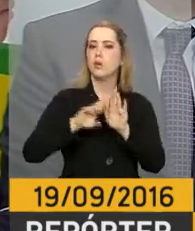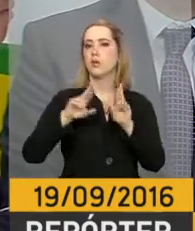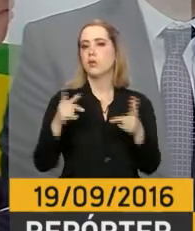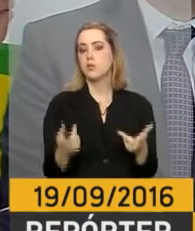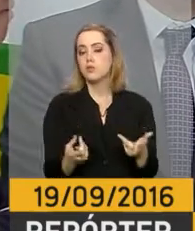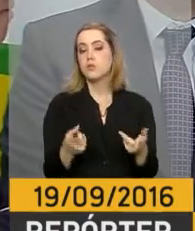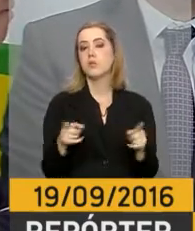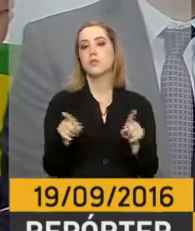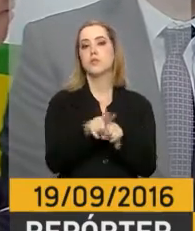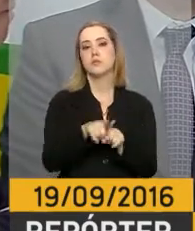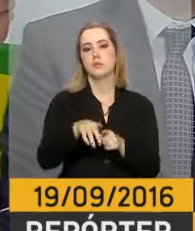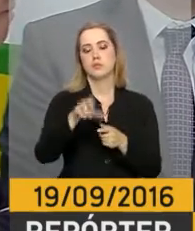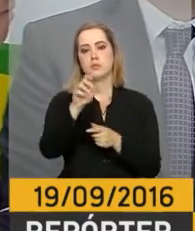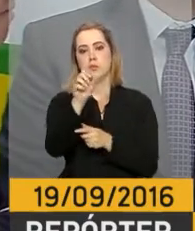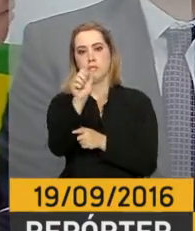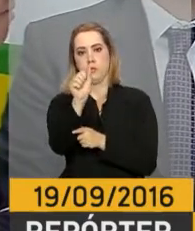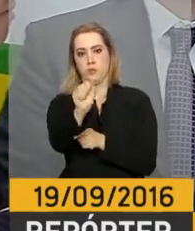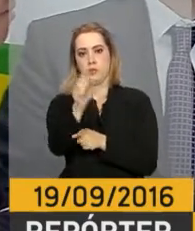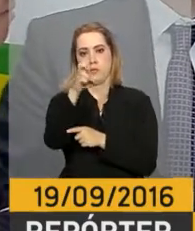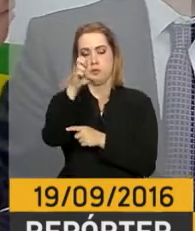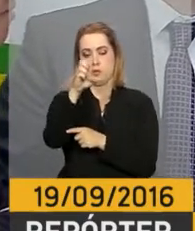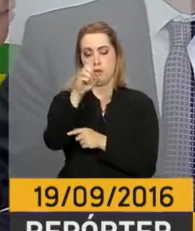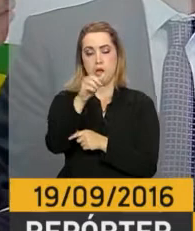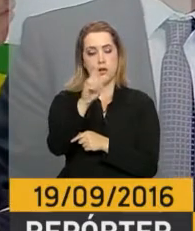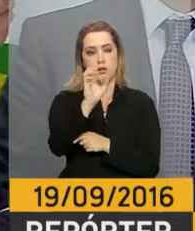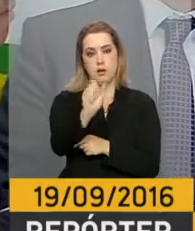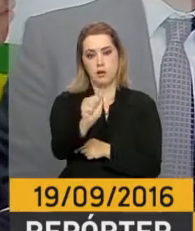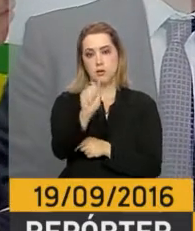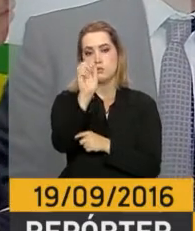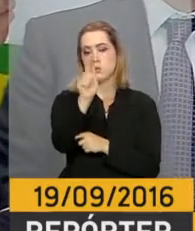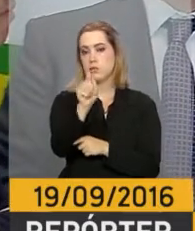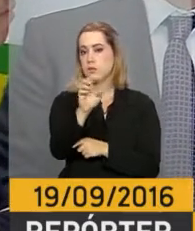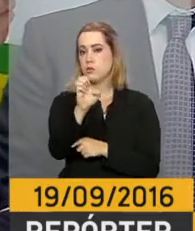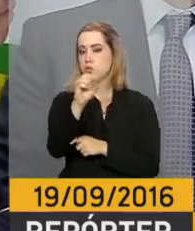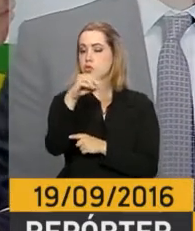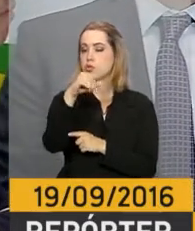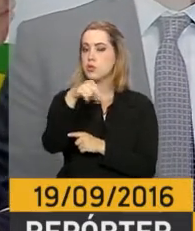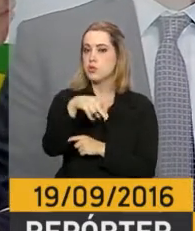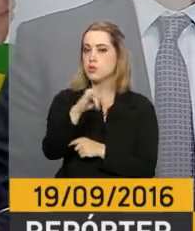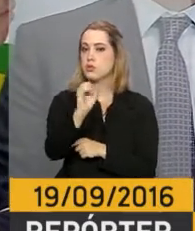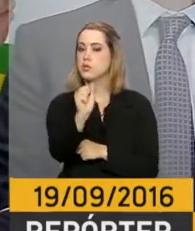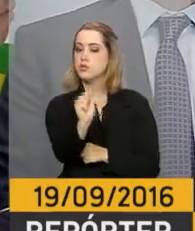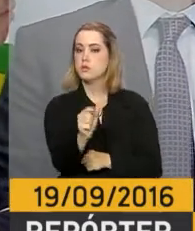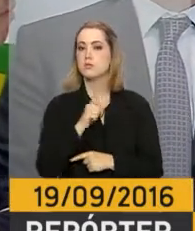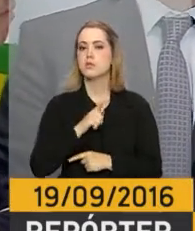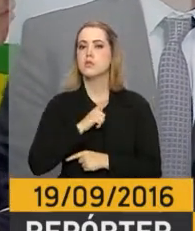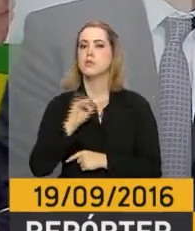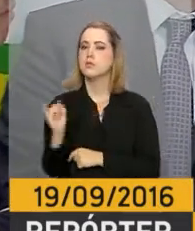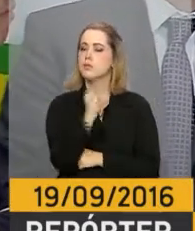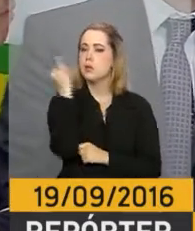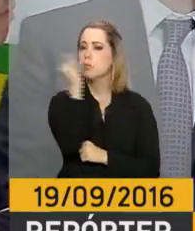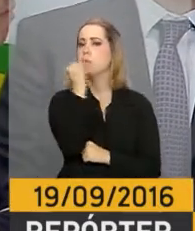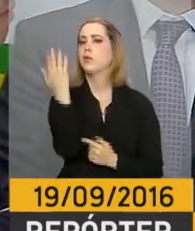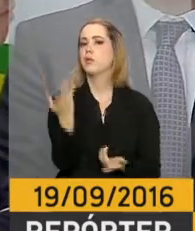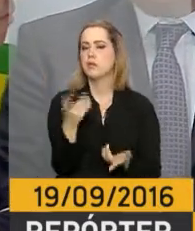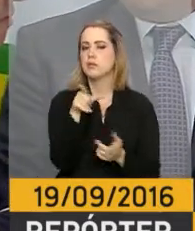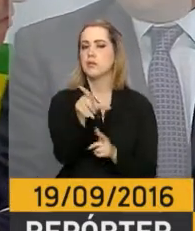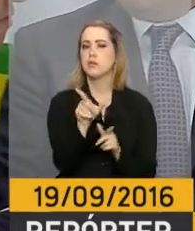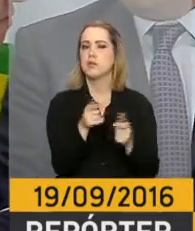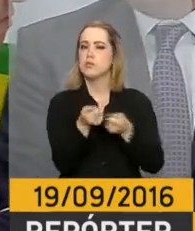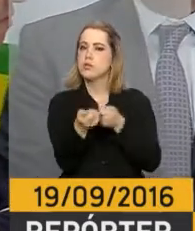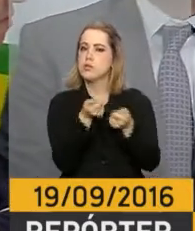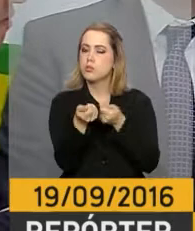as agências reguladoras passam a ter mais importância, que as